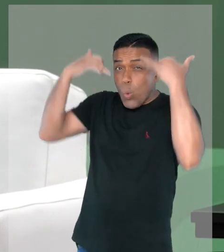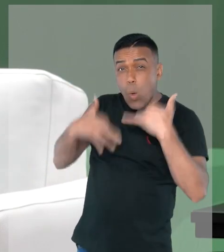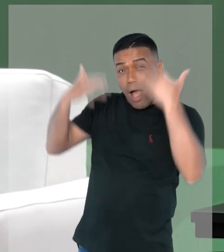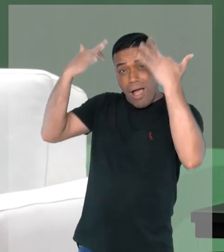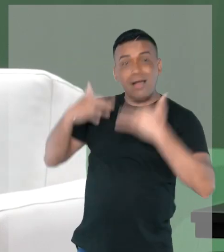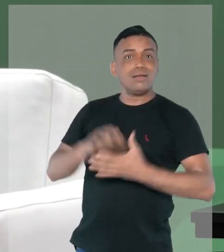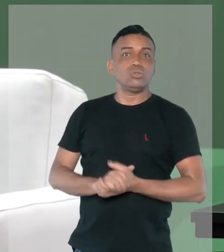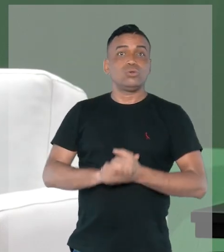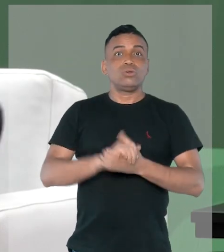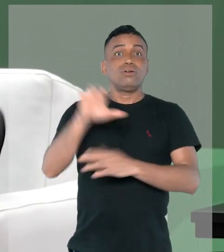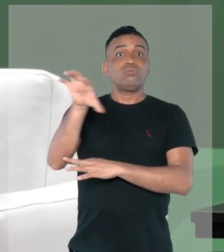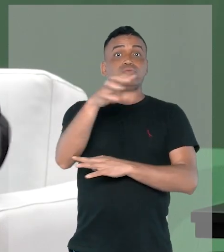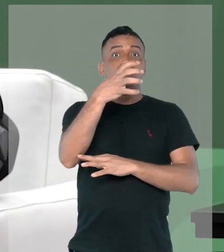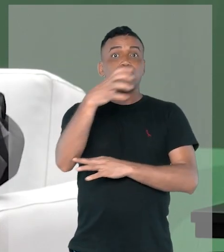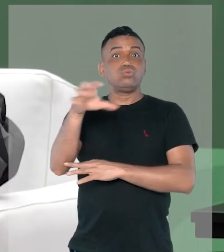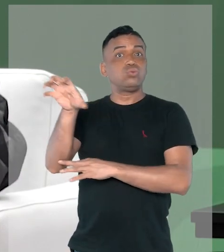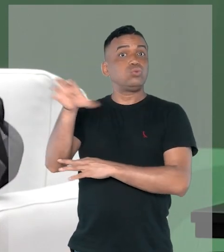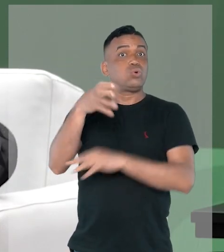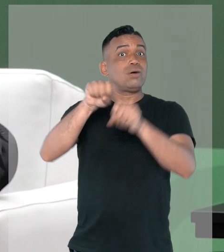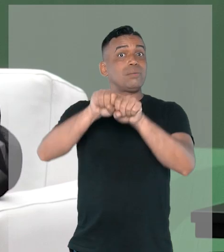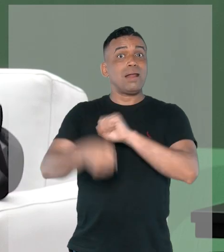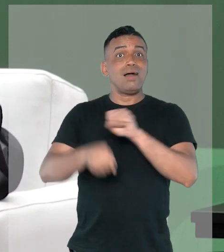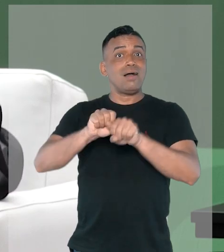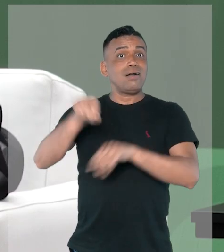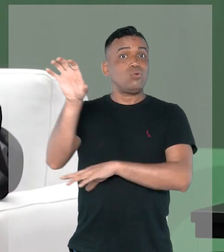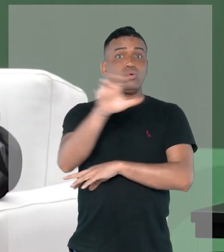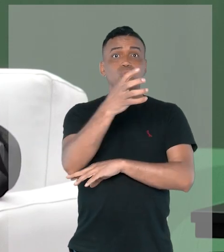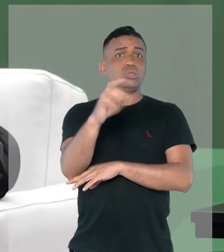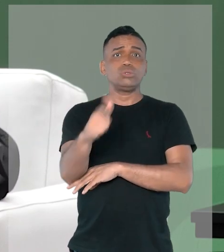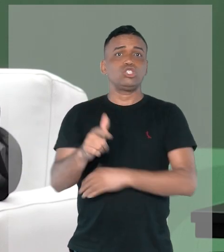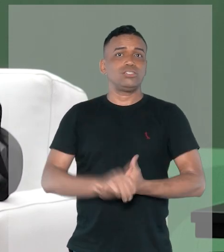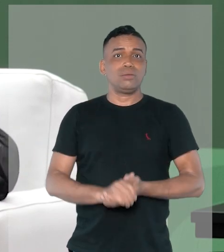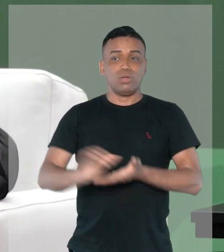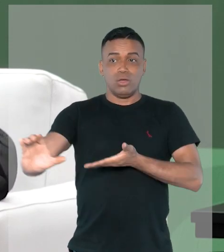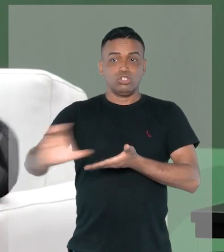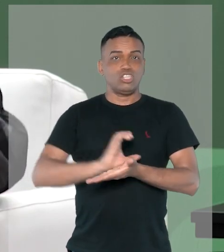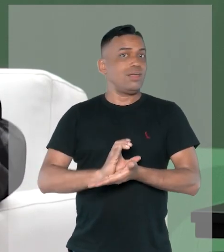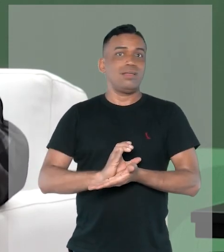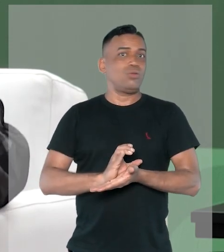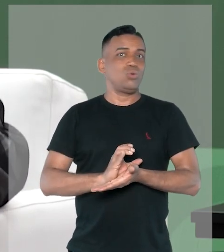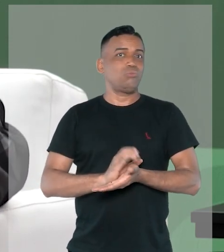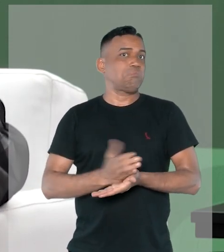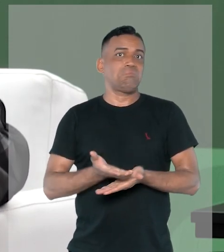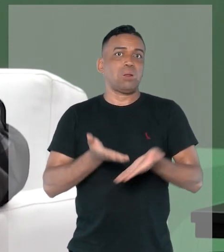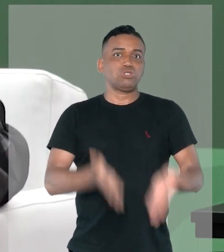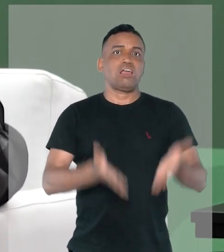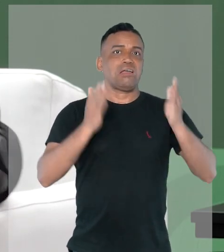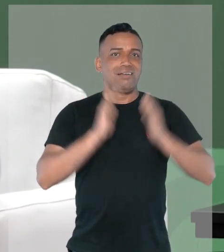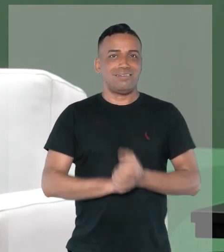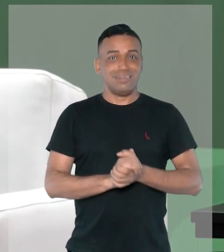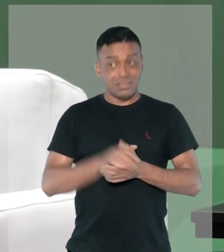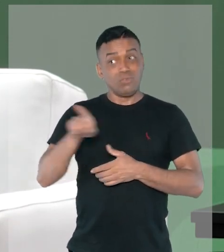E tudo quebrado, tinha ventiladores quebrados, porque o dinheiro não estava, é função de vocês isso, né?